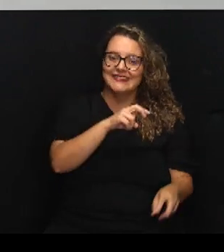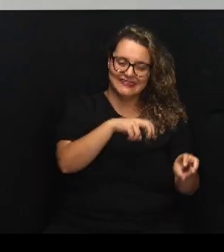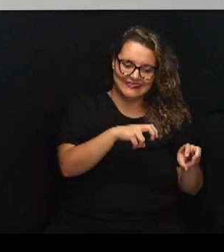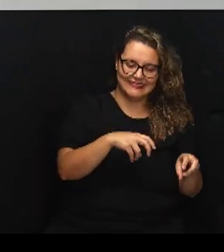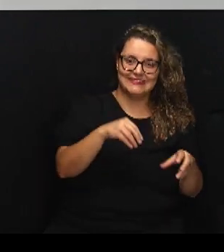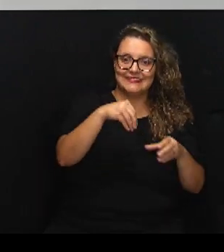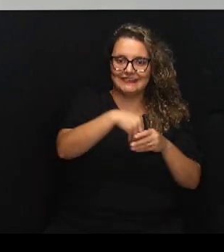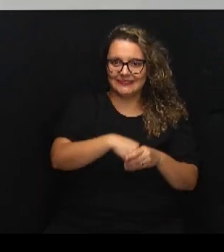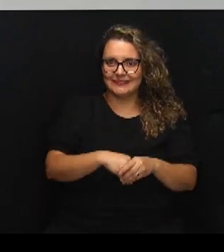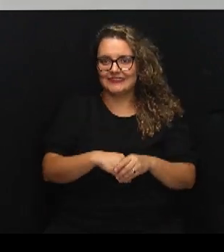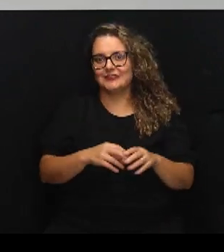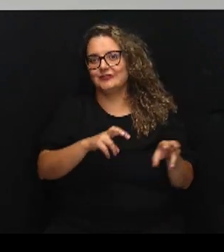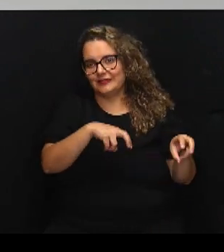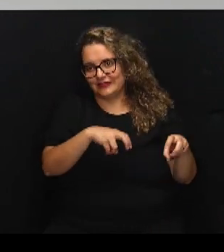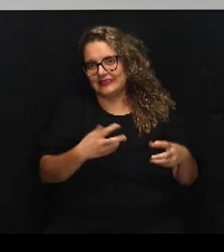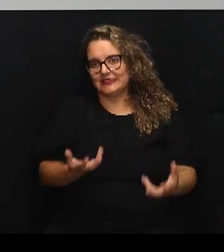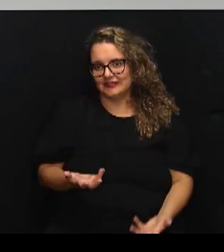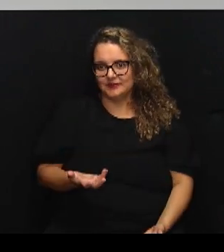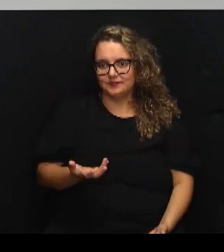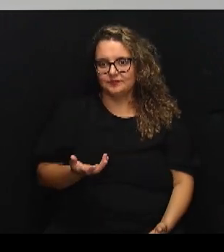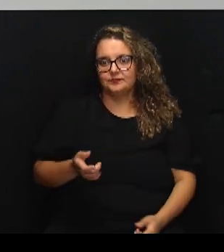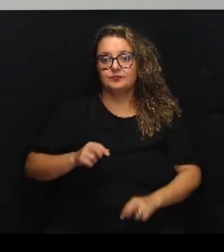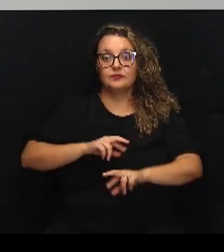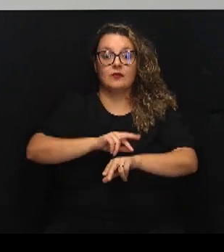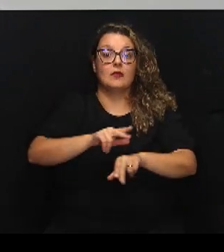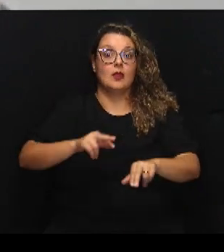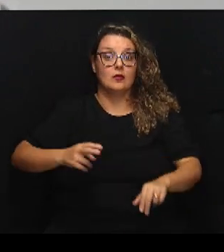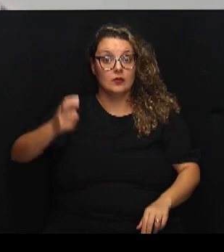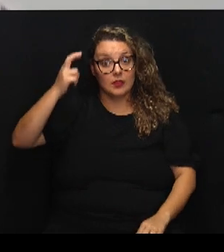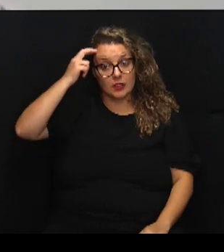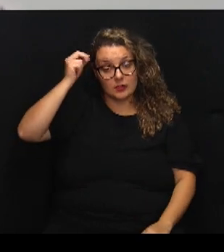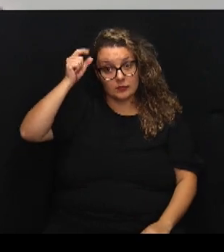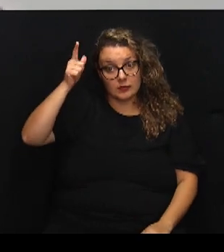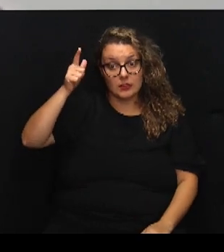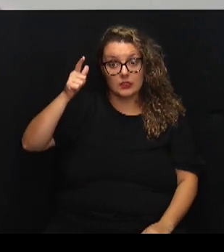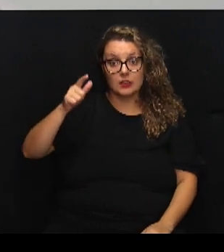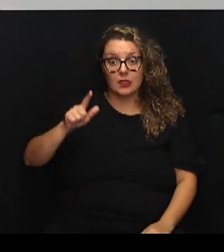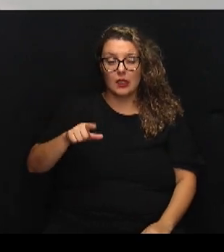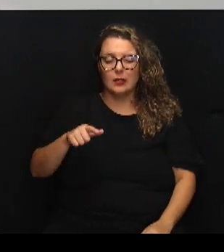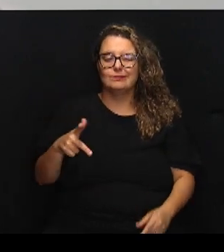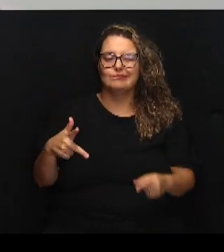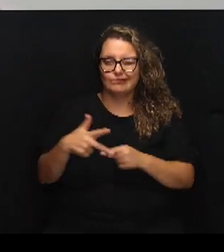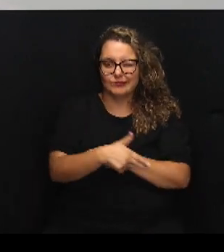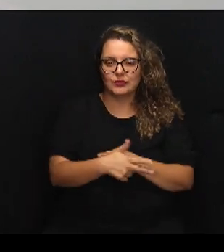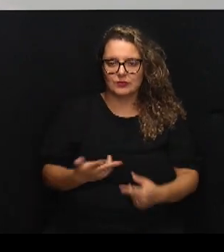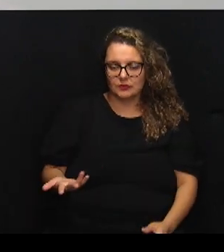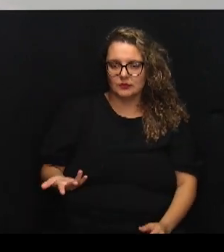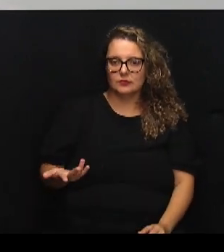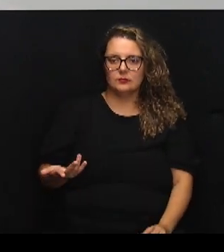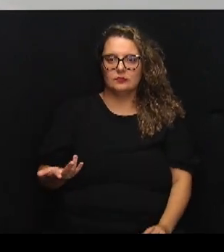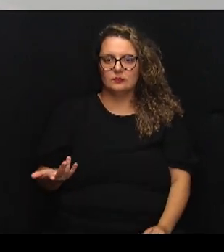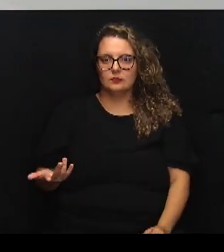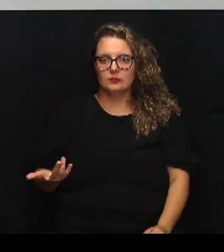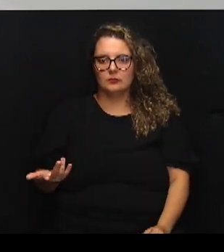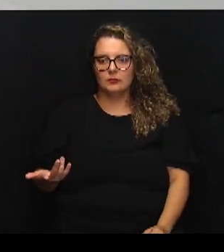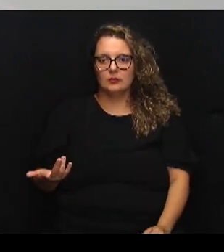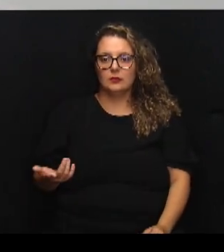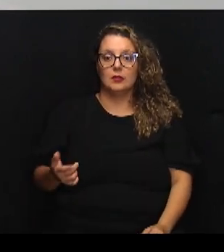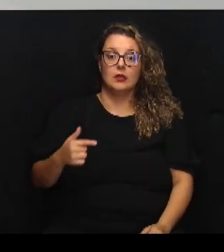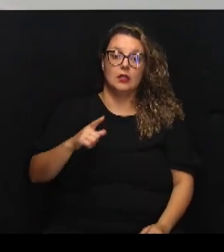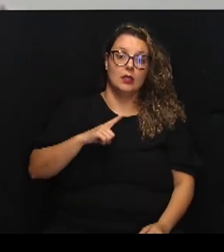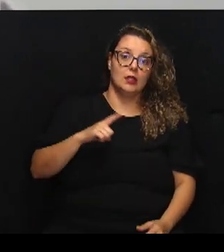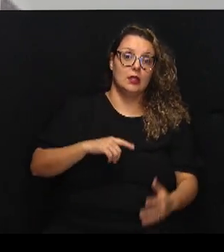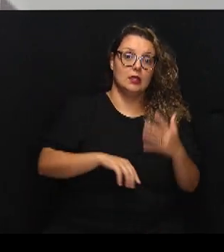que acontece lá na fazenda, dentro da porteira, né? Então, muitas culturas, elas são podadas,